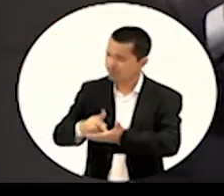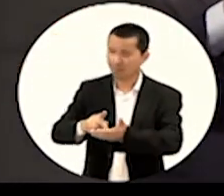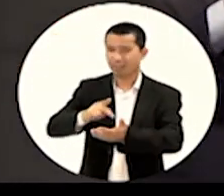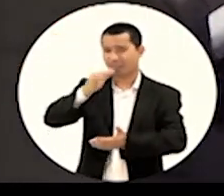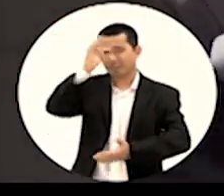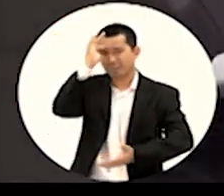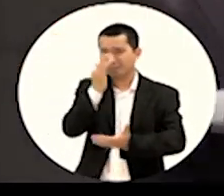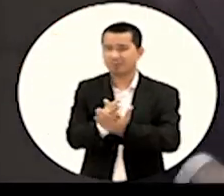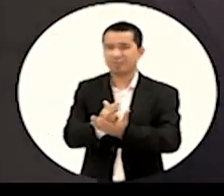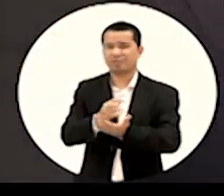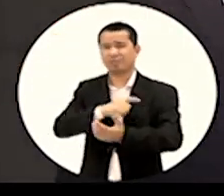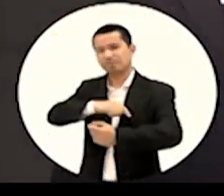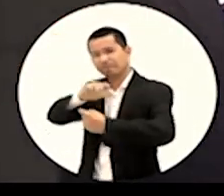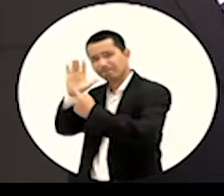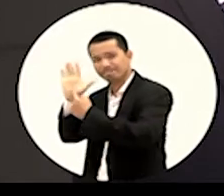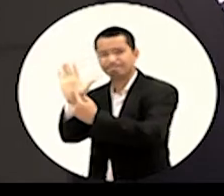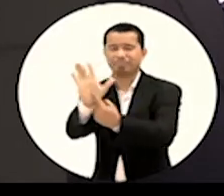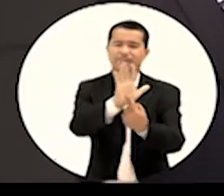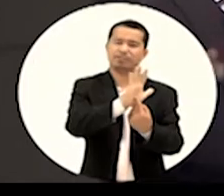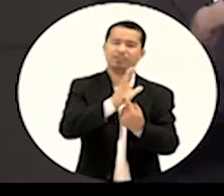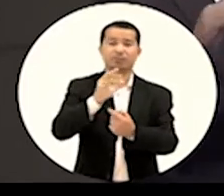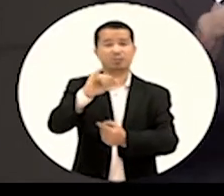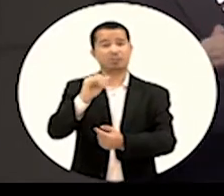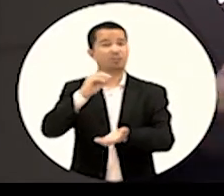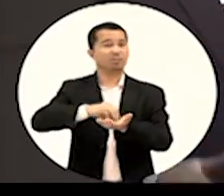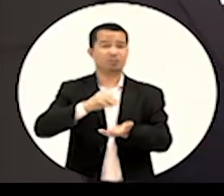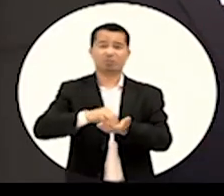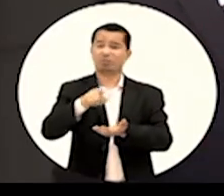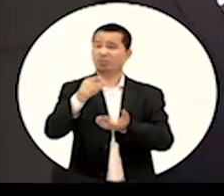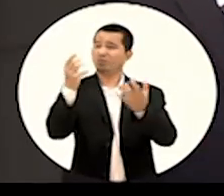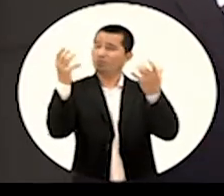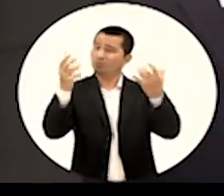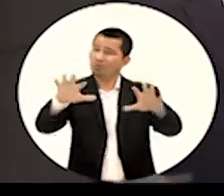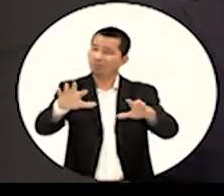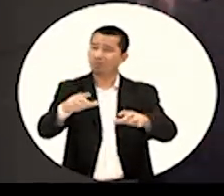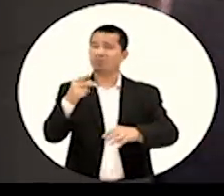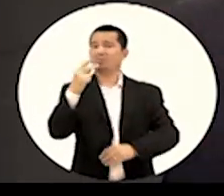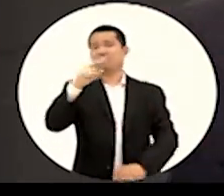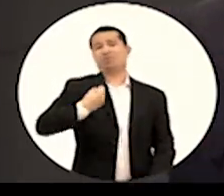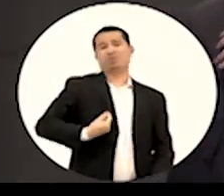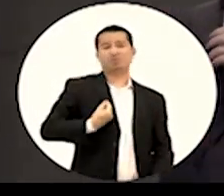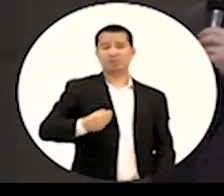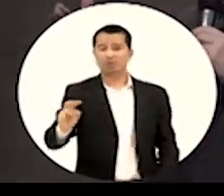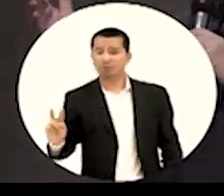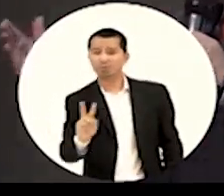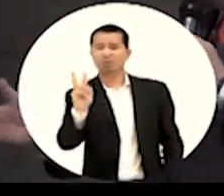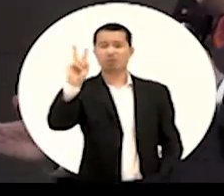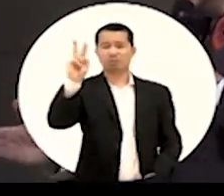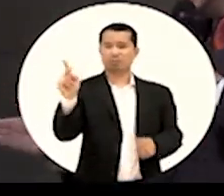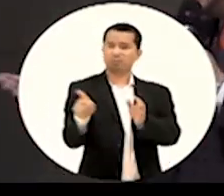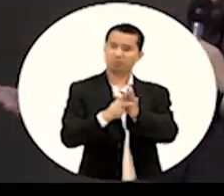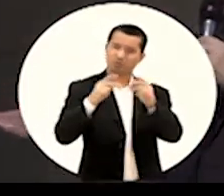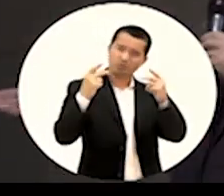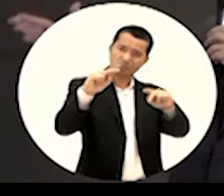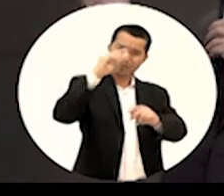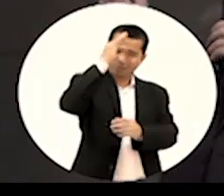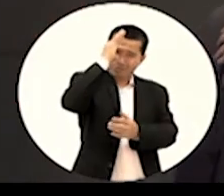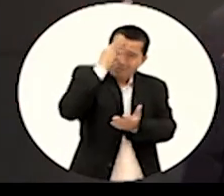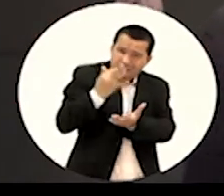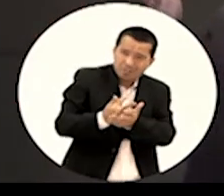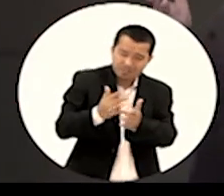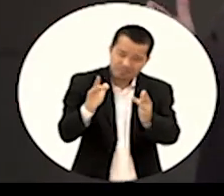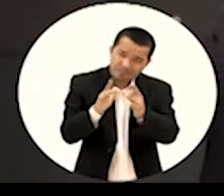fé transparece. Se você não estiver disposto a cumprir na sua vida aquilo que